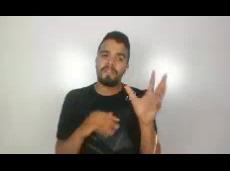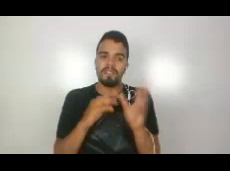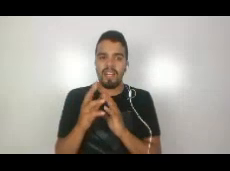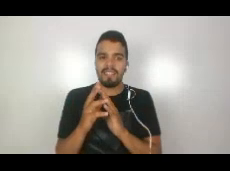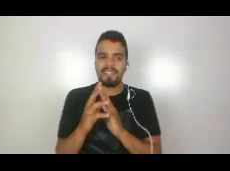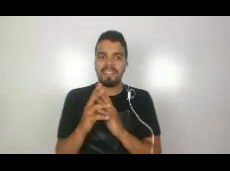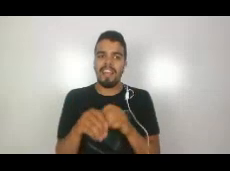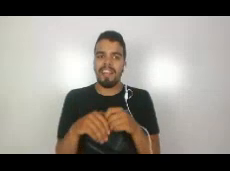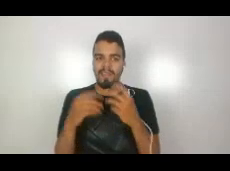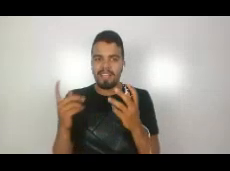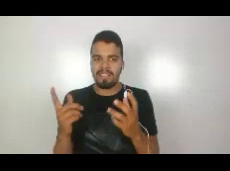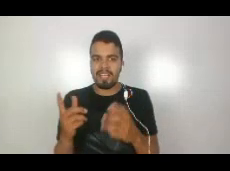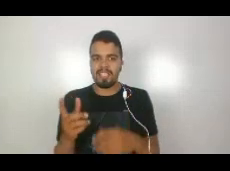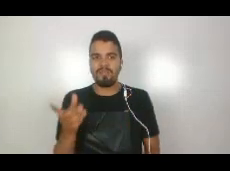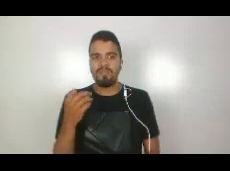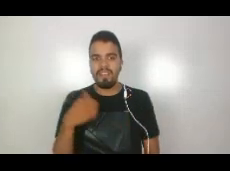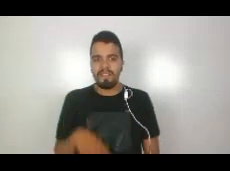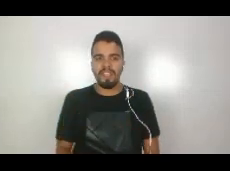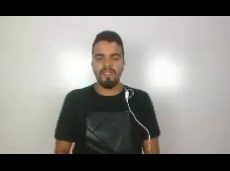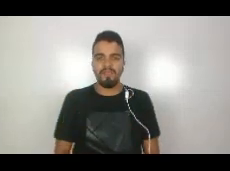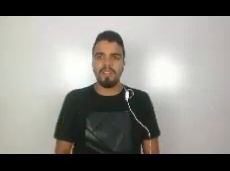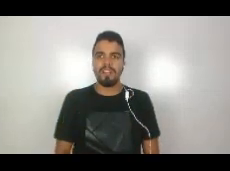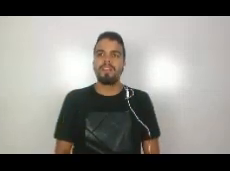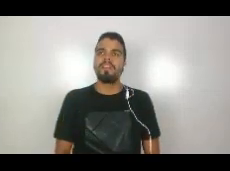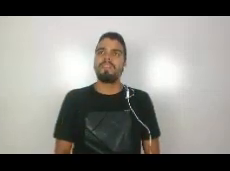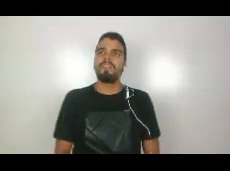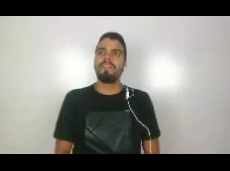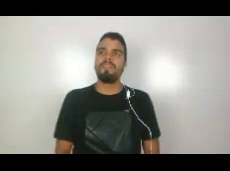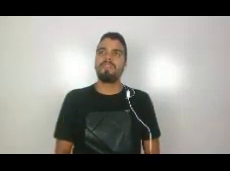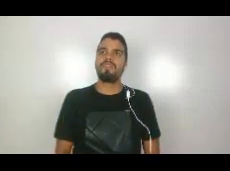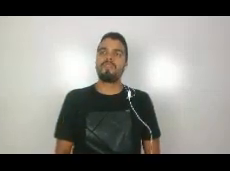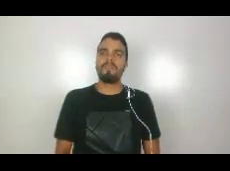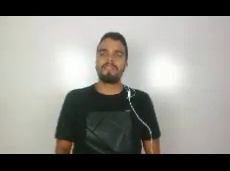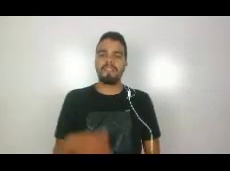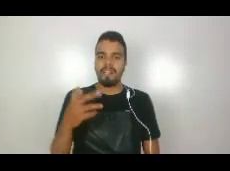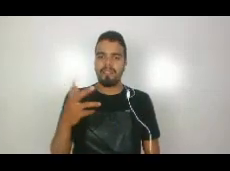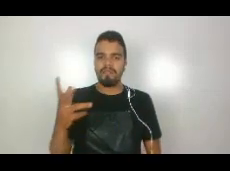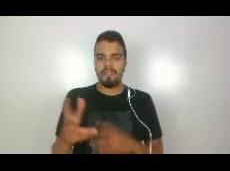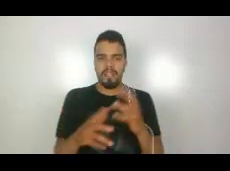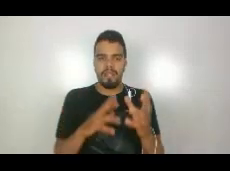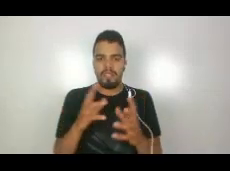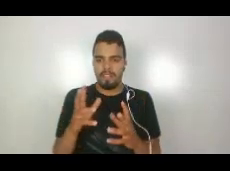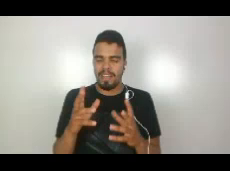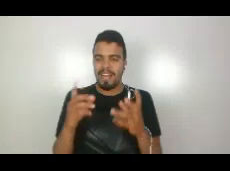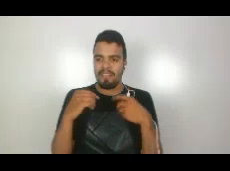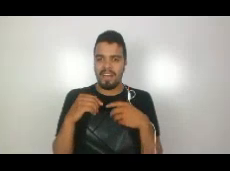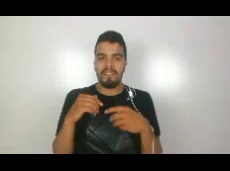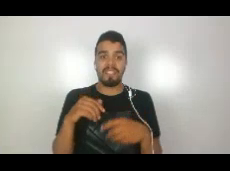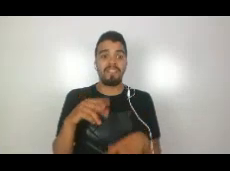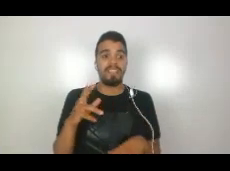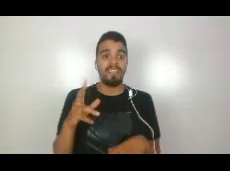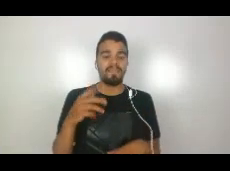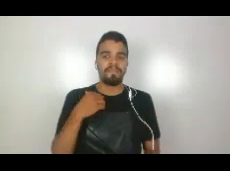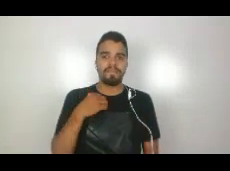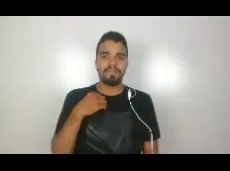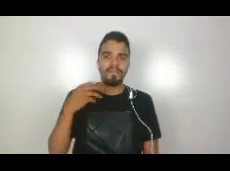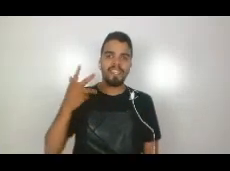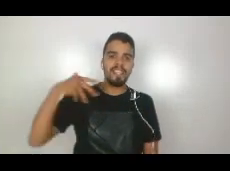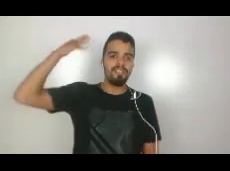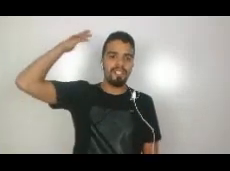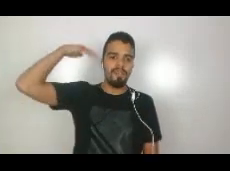das dificuldades eram essas, na questão do envio, né? E de como esse aluno ele gravava, às vezes